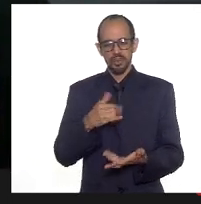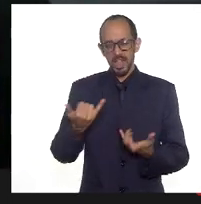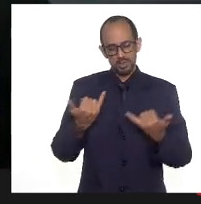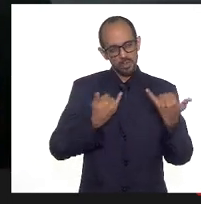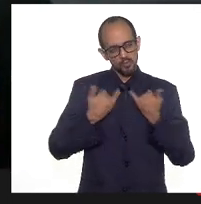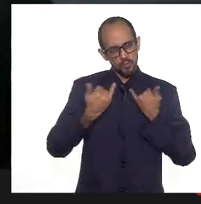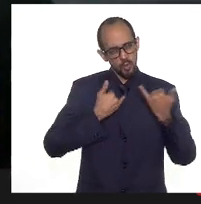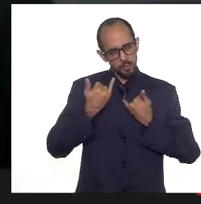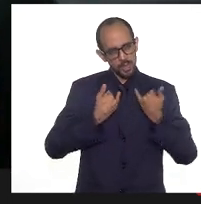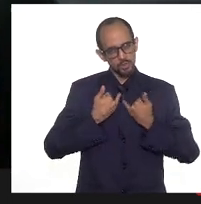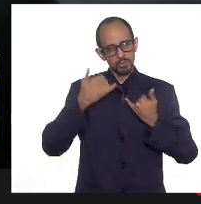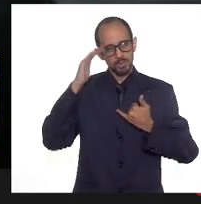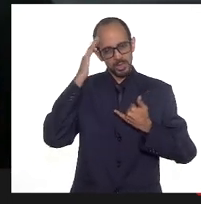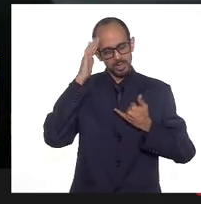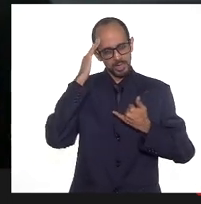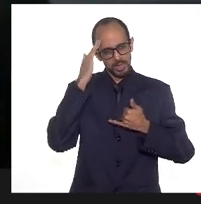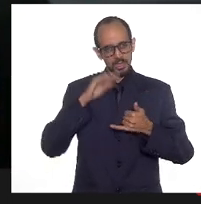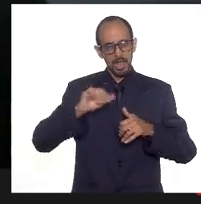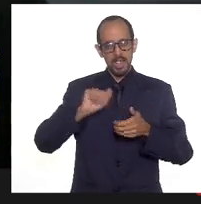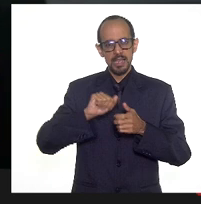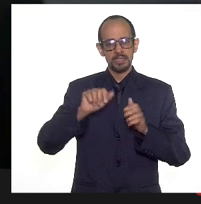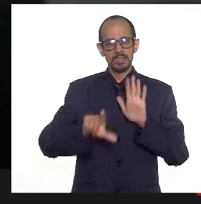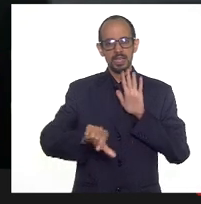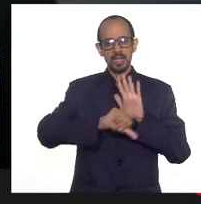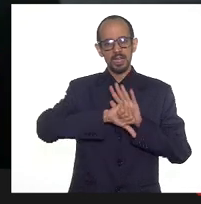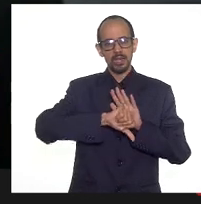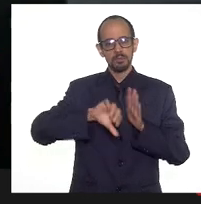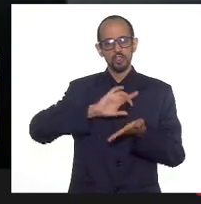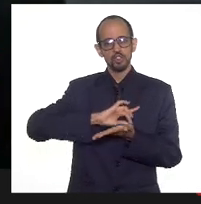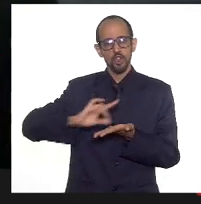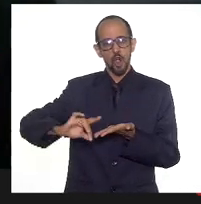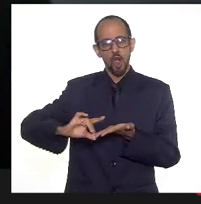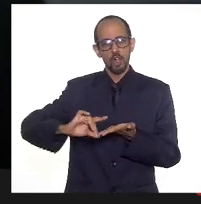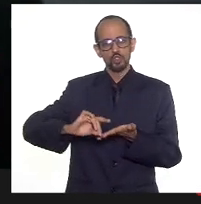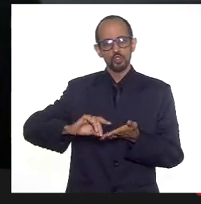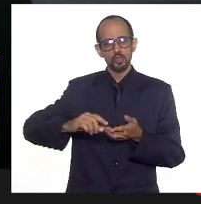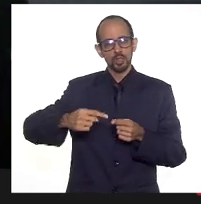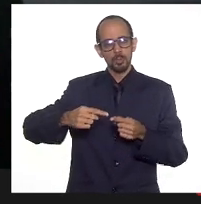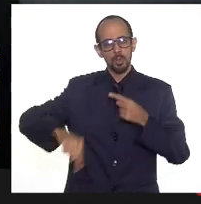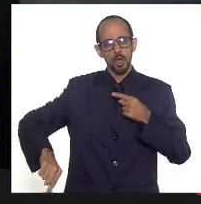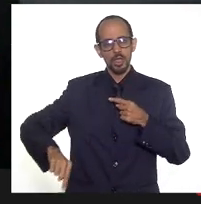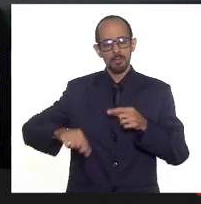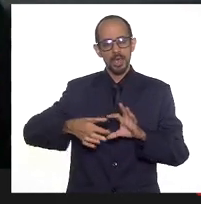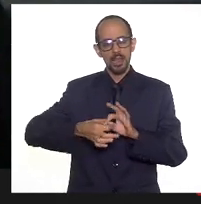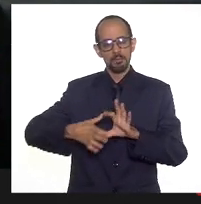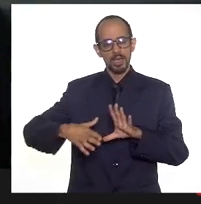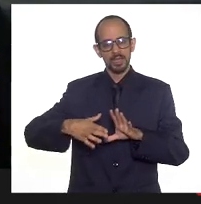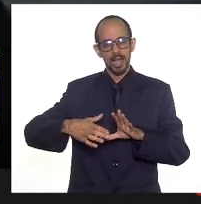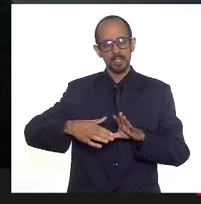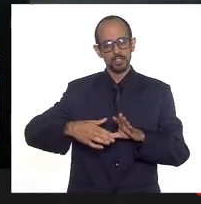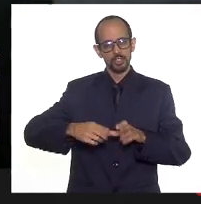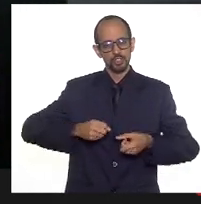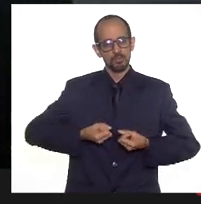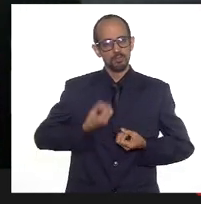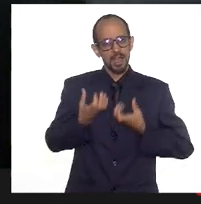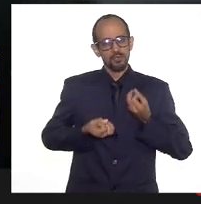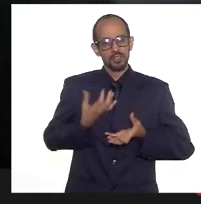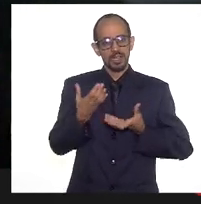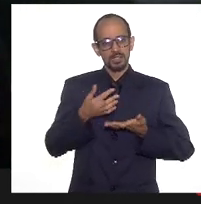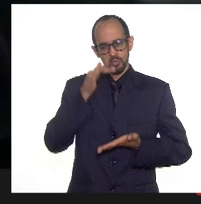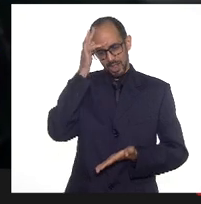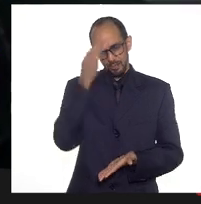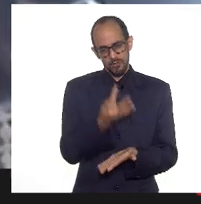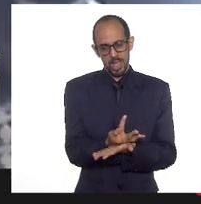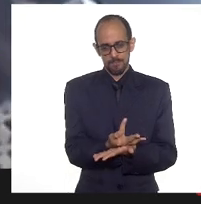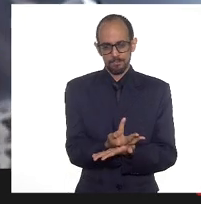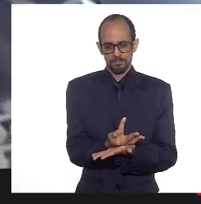melhor esse crime de ódio que impede a liberdade de cada um professar a sua fé. Professora Ana Paula Miranda.